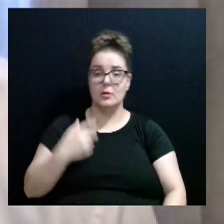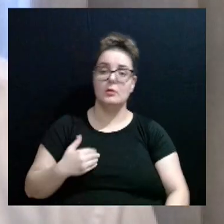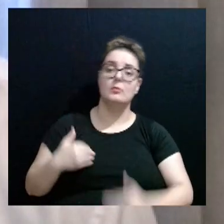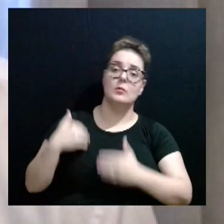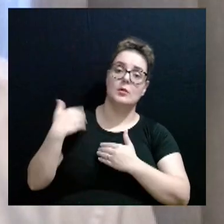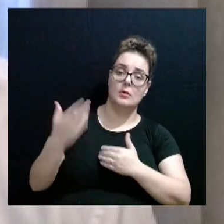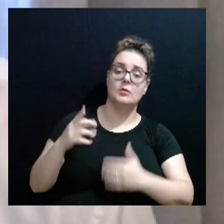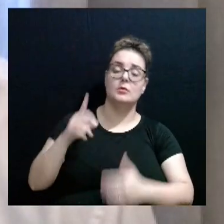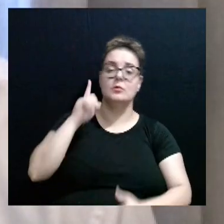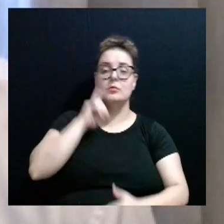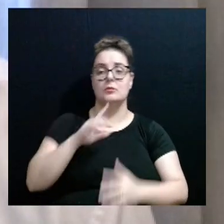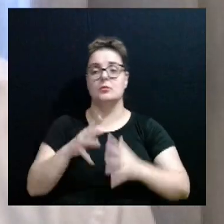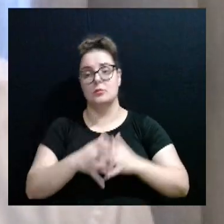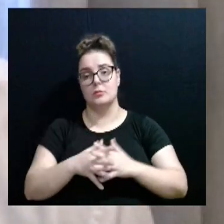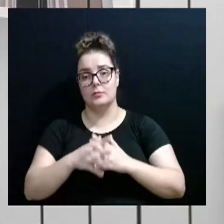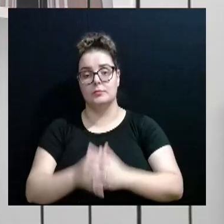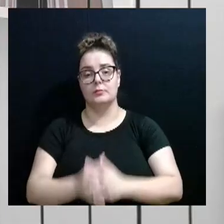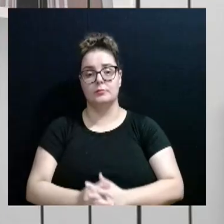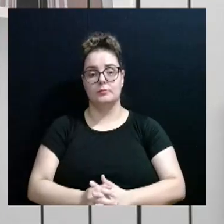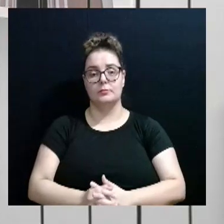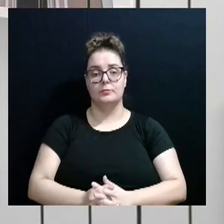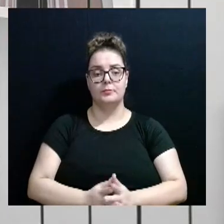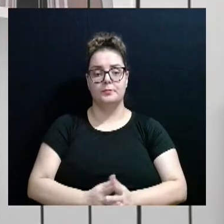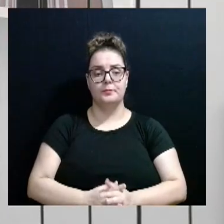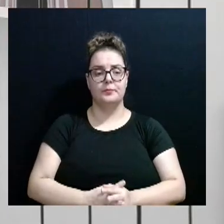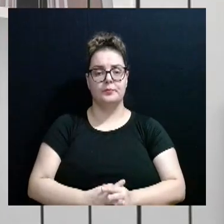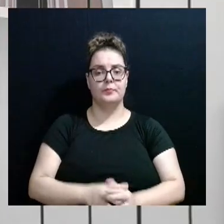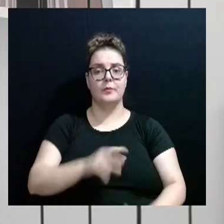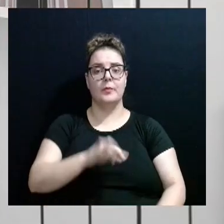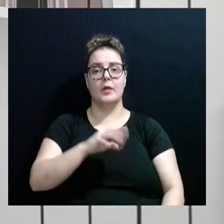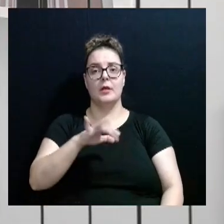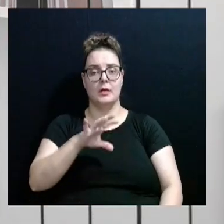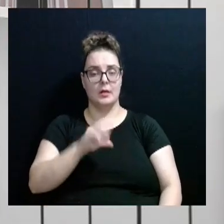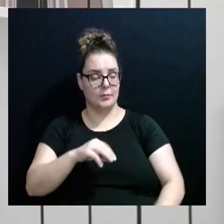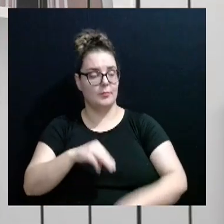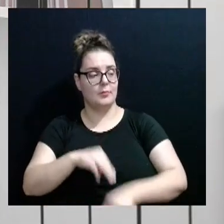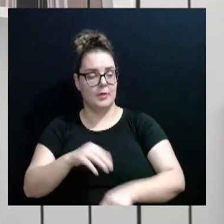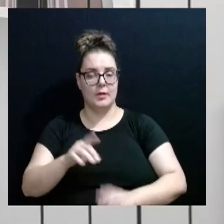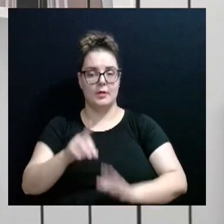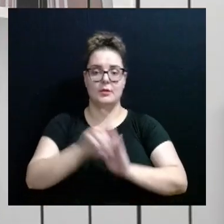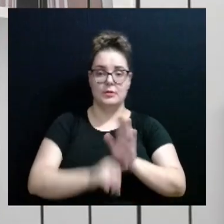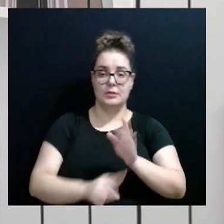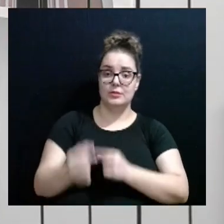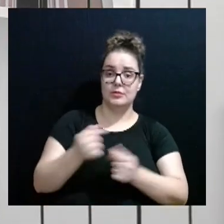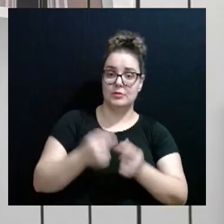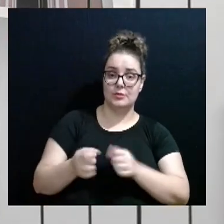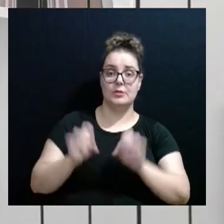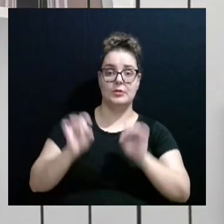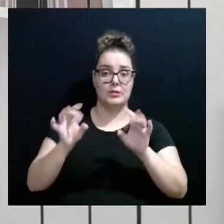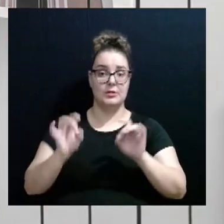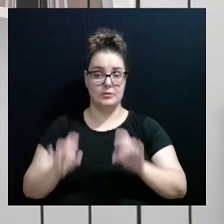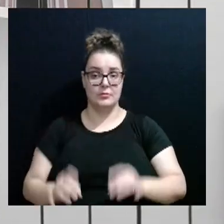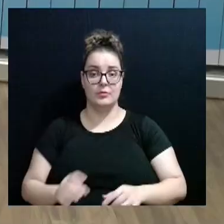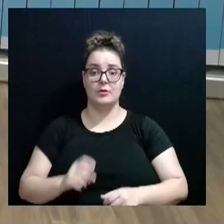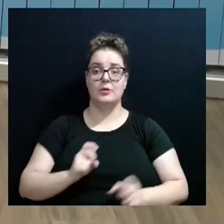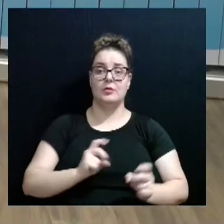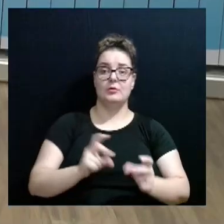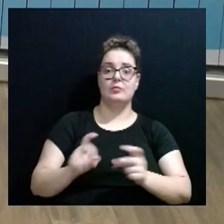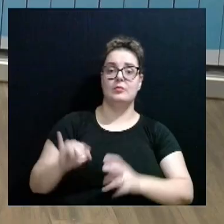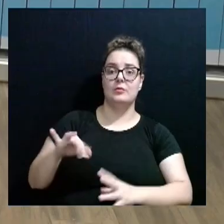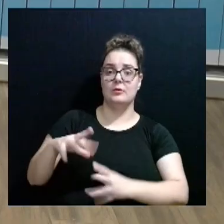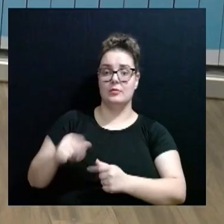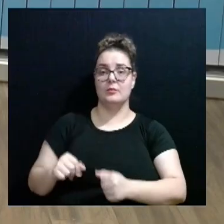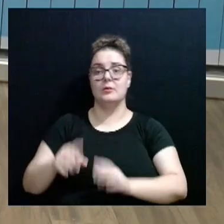né? Ricardo Inglês de Souza, mestre em Direito Econômico, especialista em Comércio Internacional e Direito